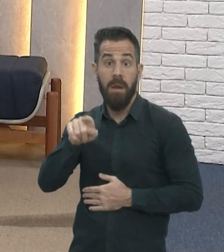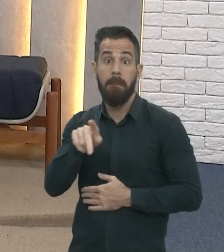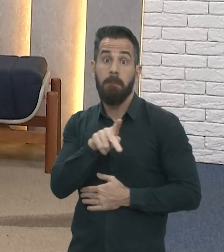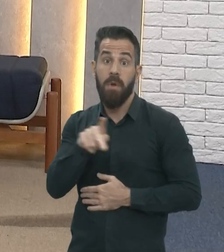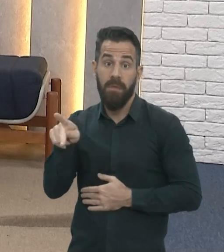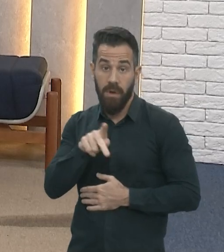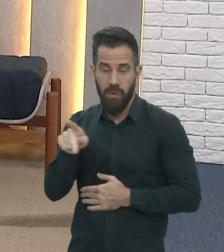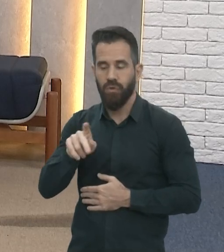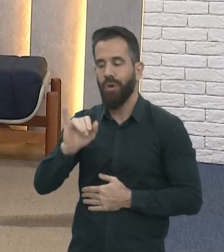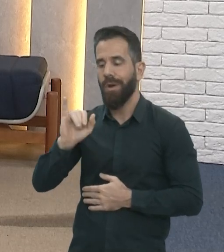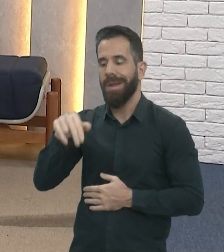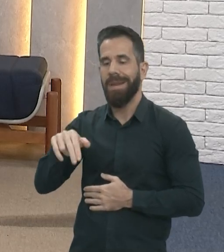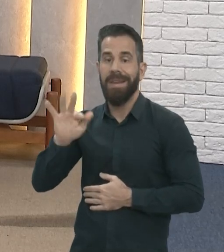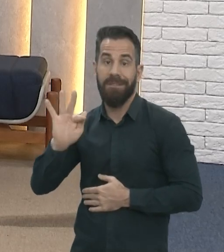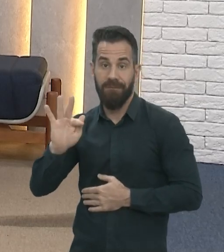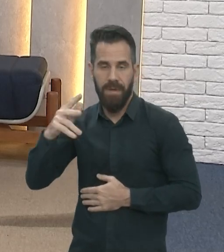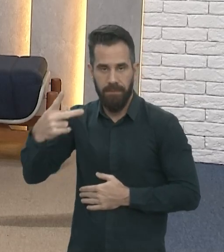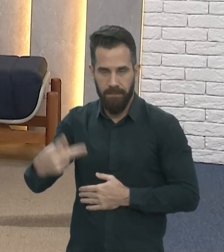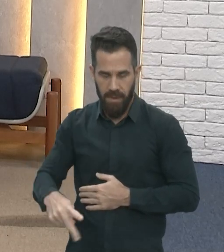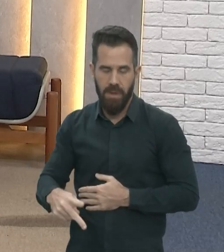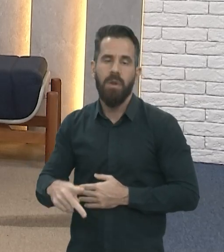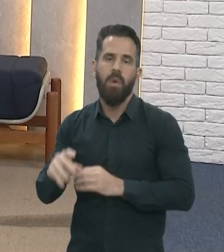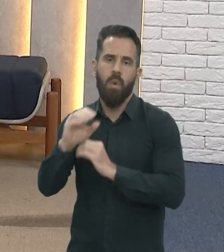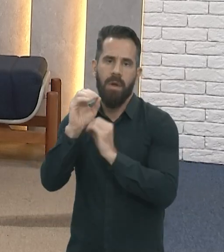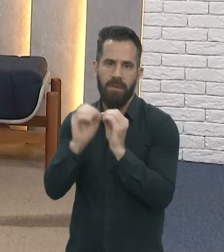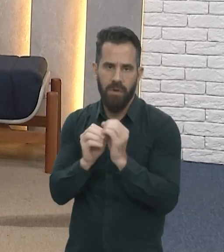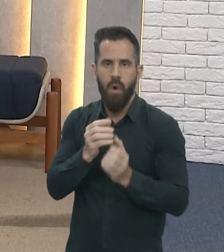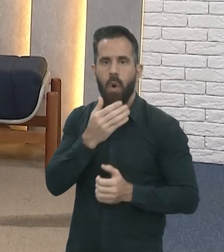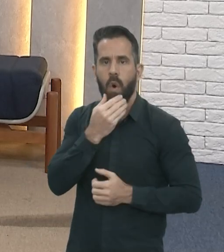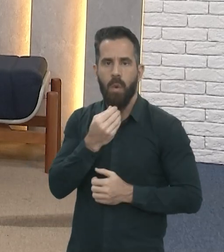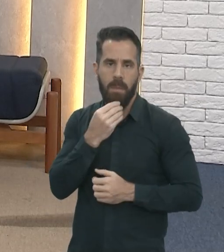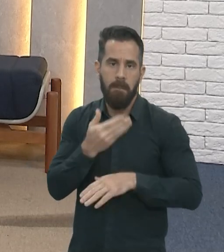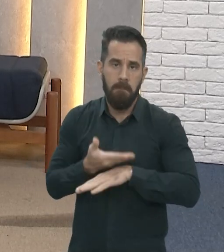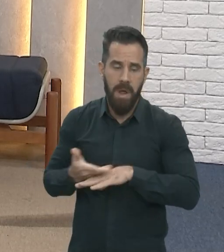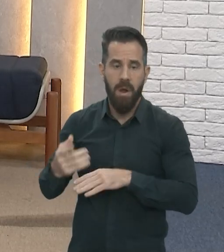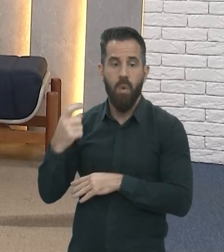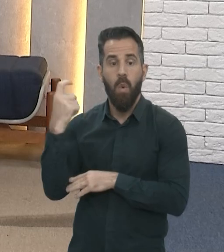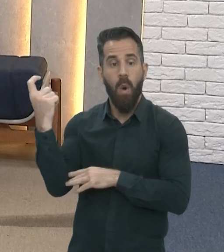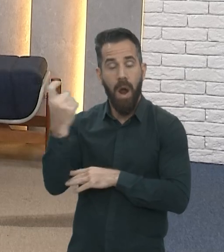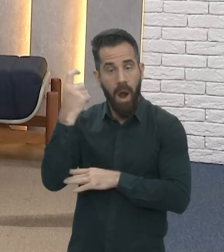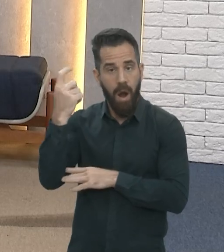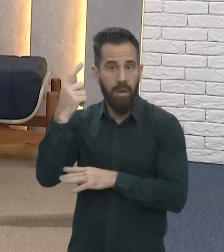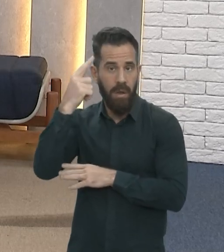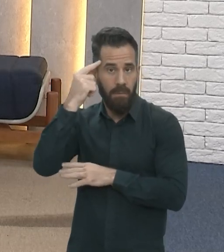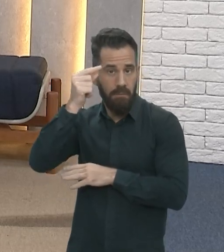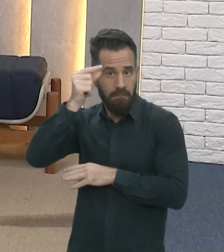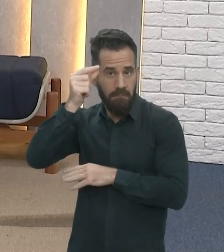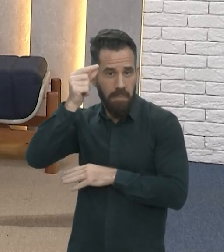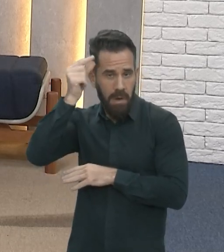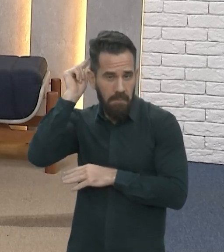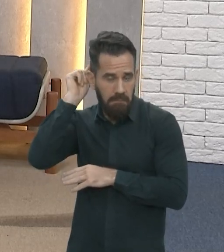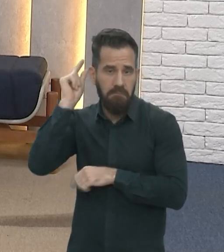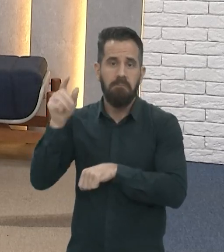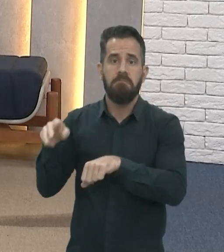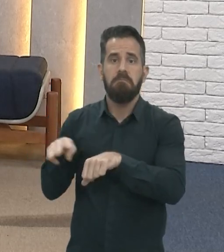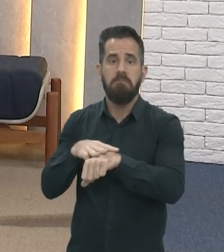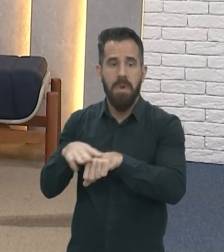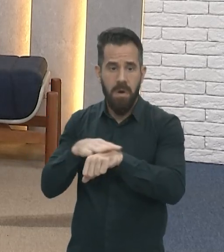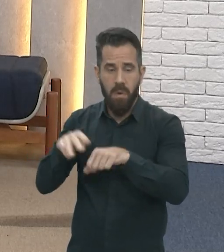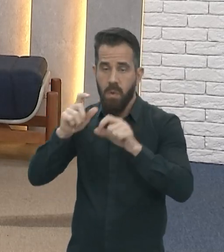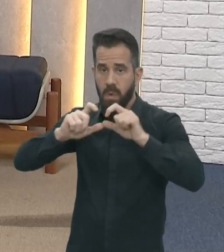se descreve como um homem branco, alto, com olhos castanhos, cabelos escuros, curtos e usa óculos de aro preto. Seja muito